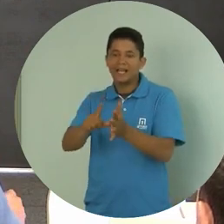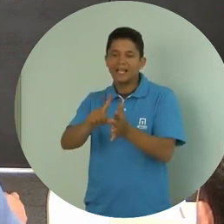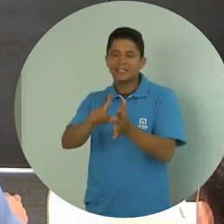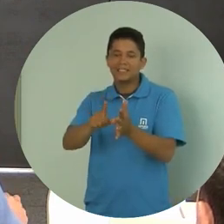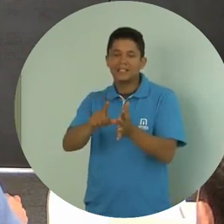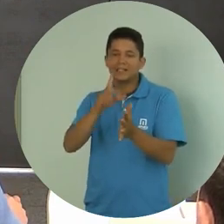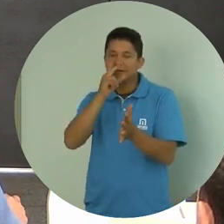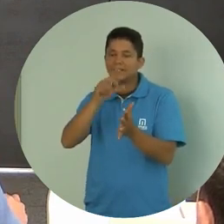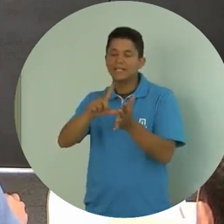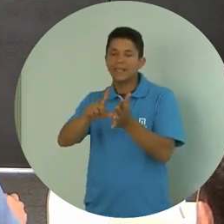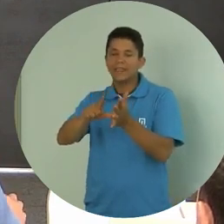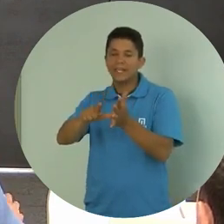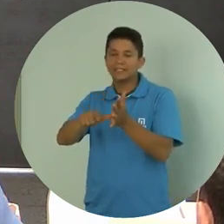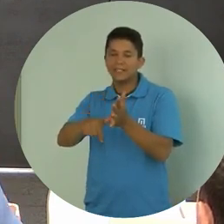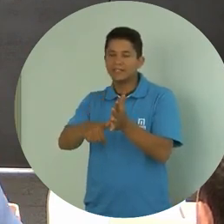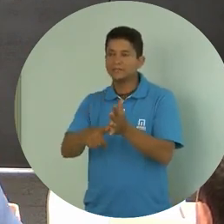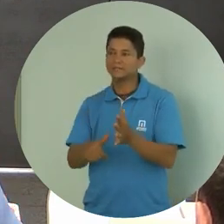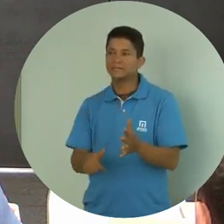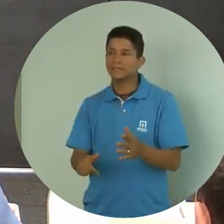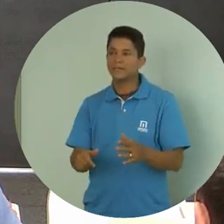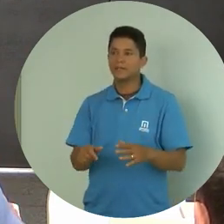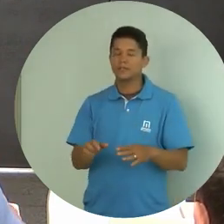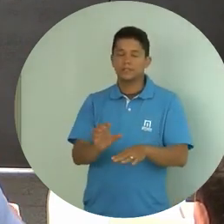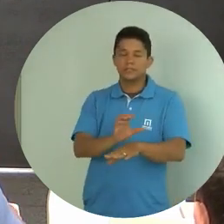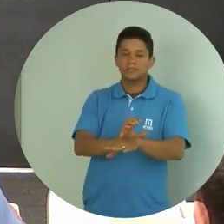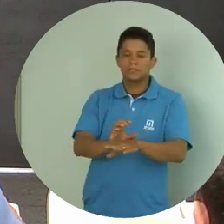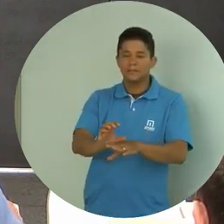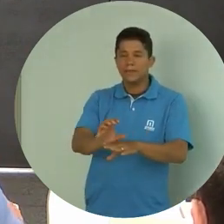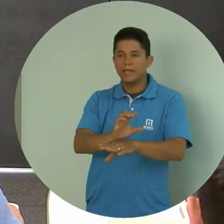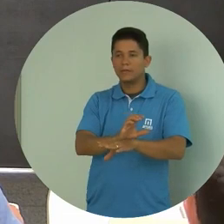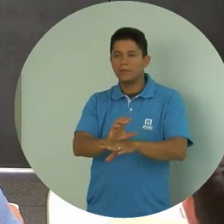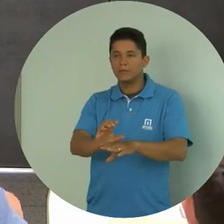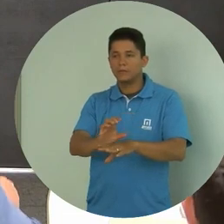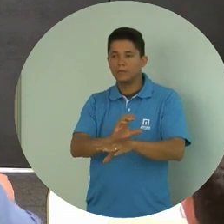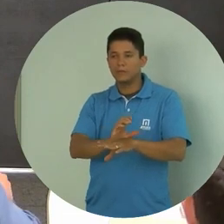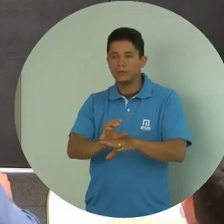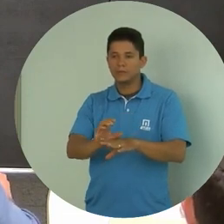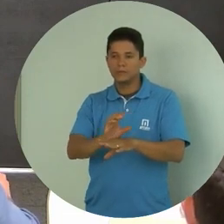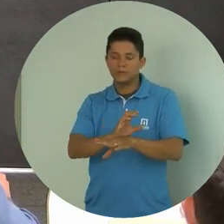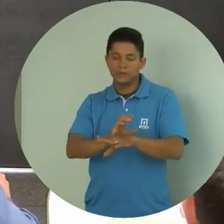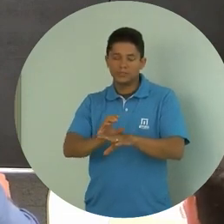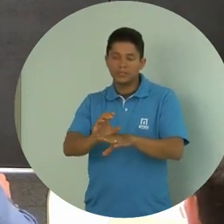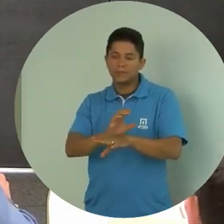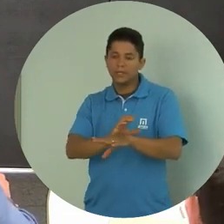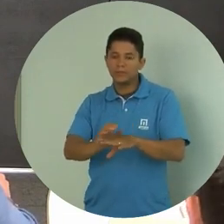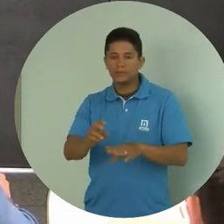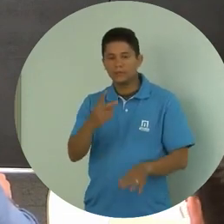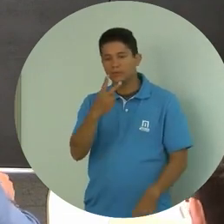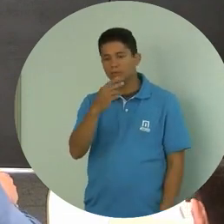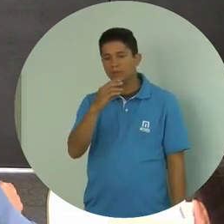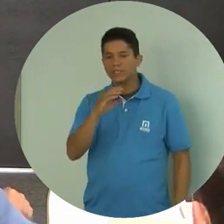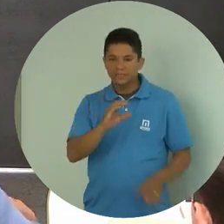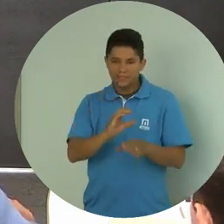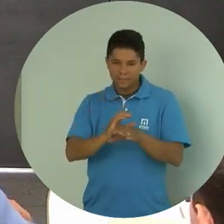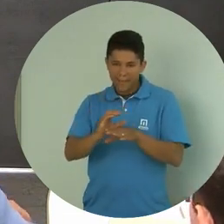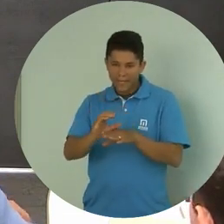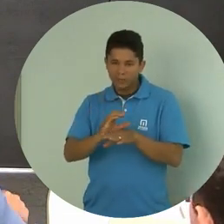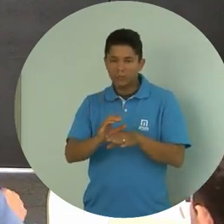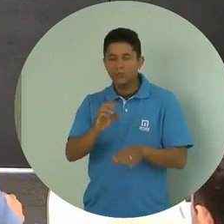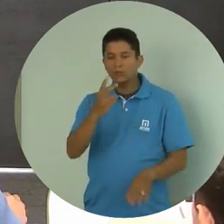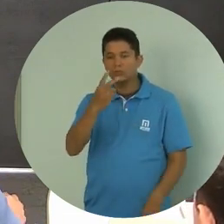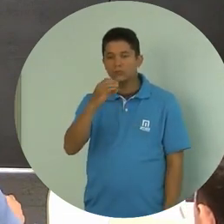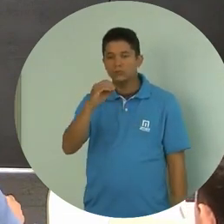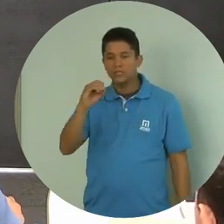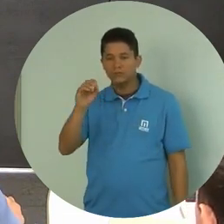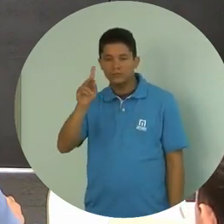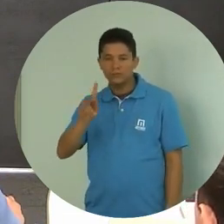tão alto. O consumo de cimento, se eu não me engano, era 200 quilos por metro cúbico. Essa era outra pergunta, 200 quilos? 200 quilos por metro cúbico, porque a resistência exigida, como